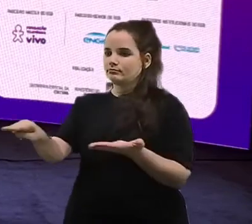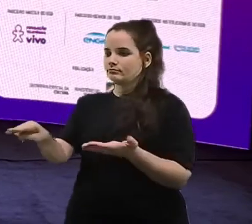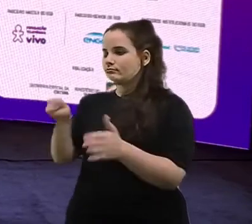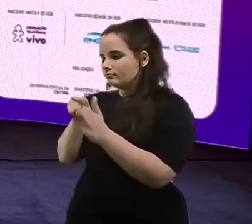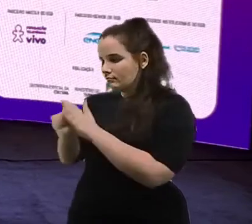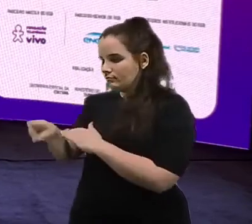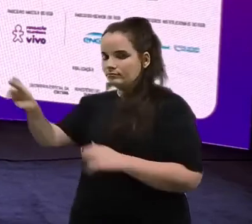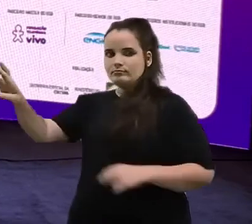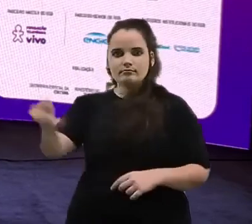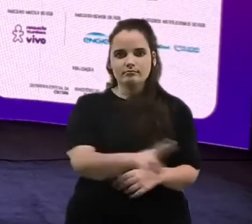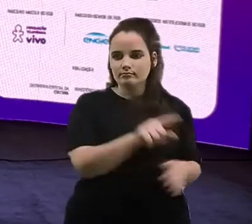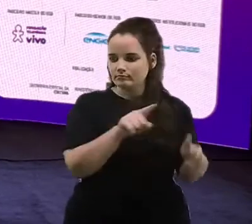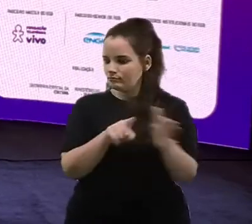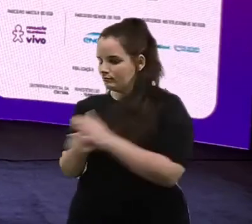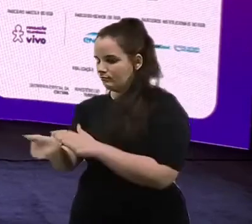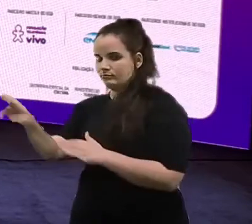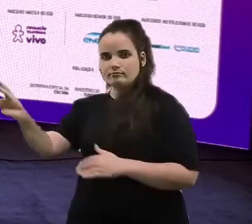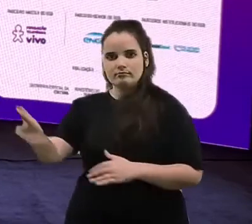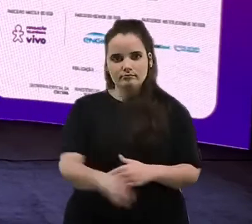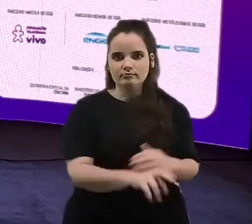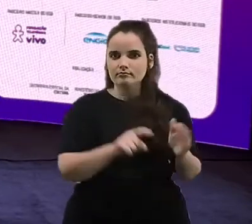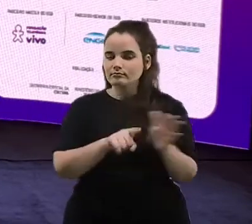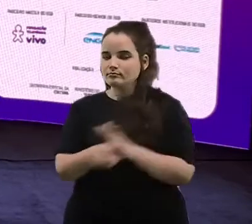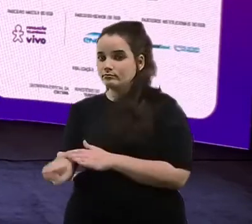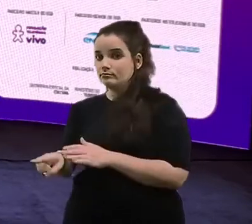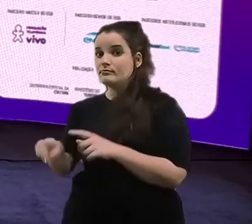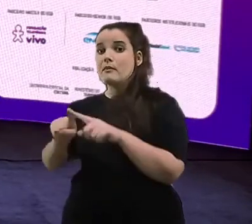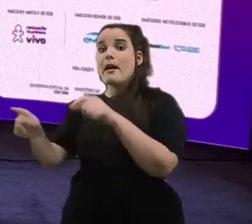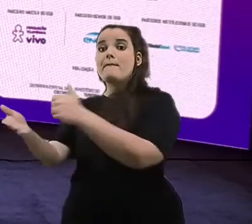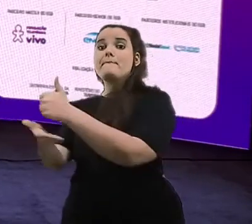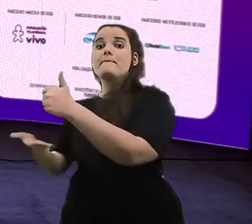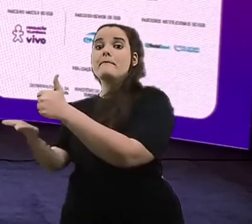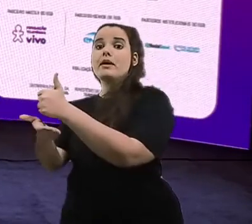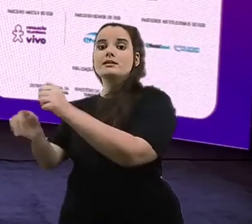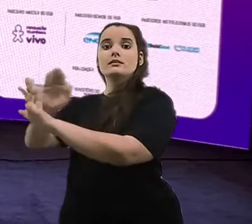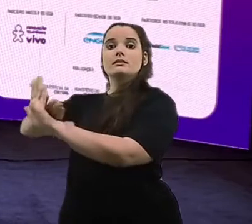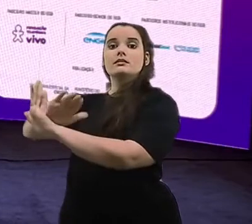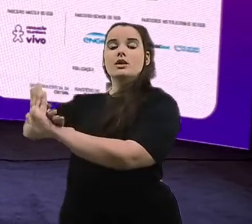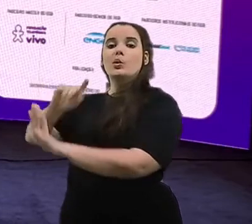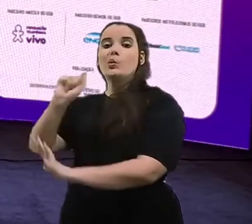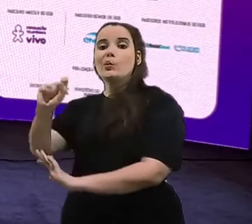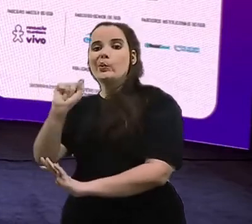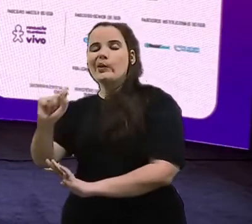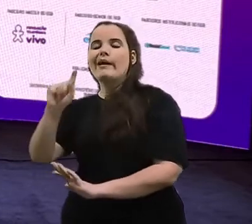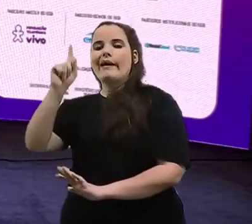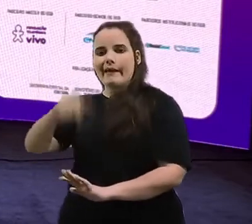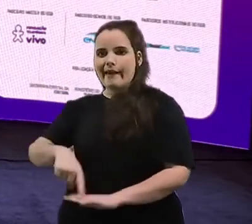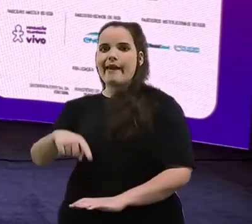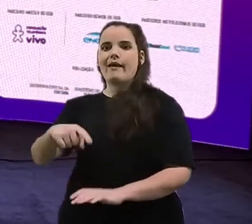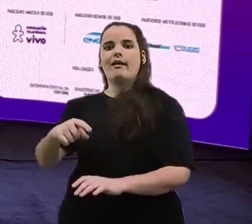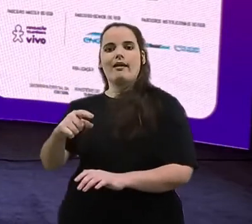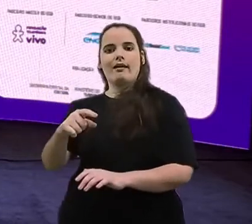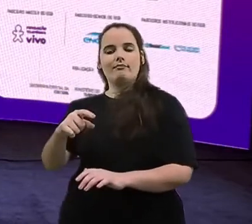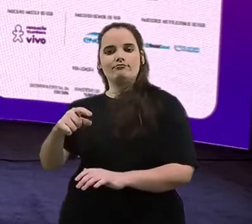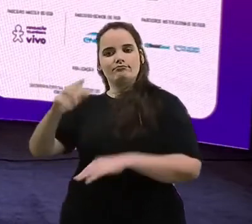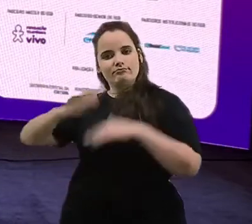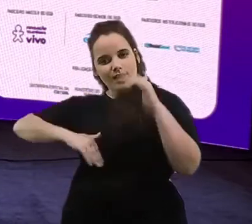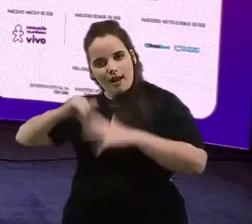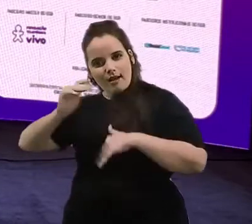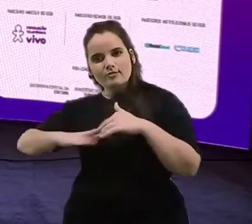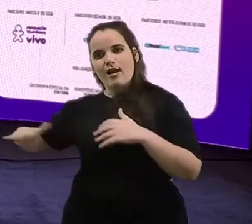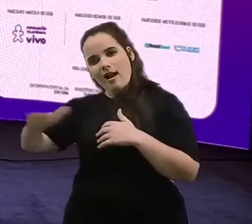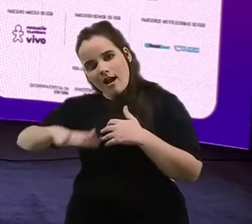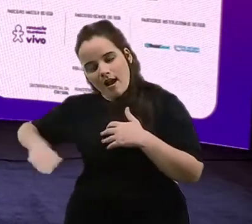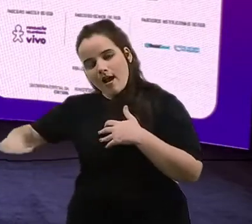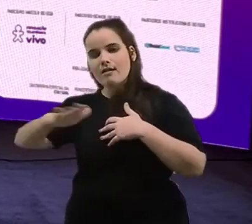exercícios baseados em técnicas da psicologia para entregar um resultado concreto